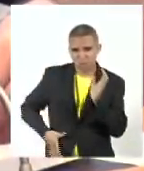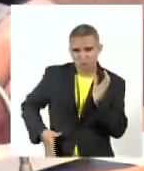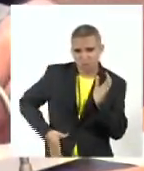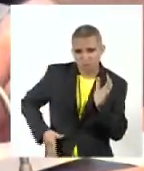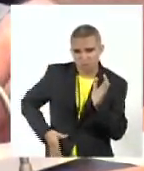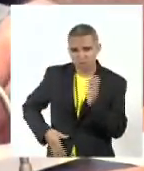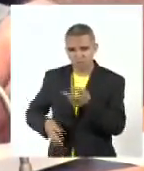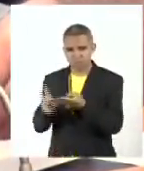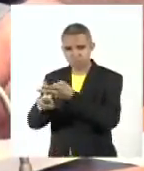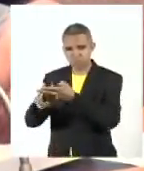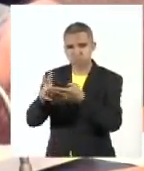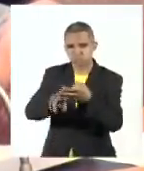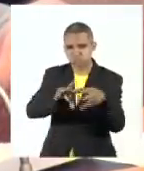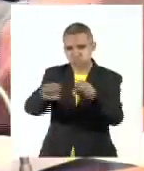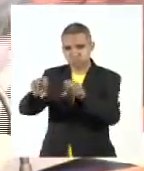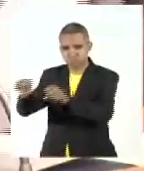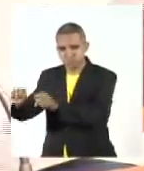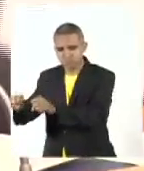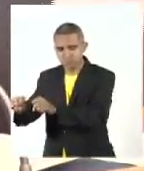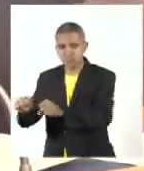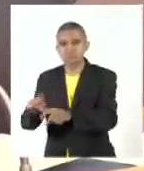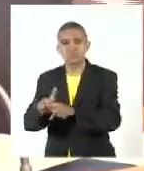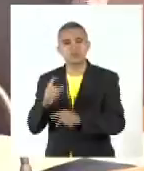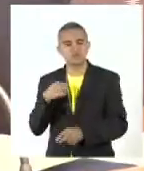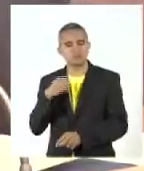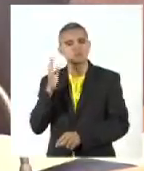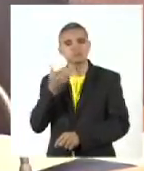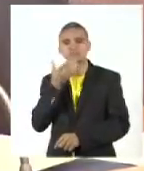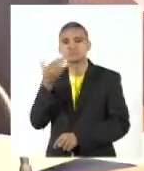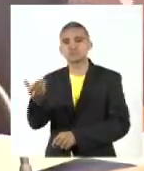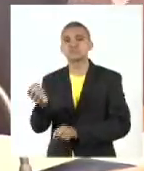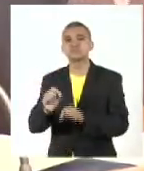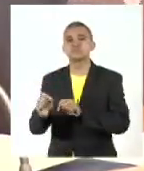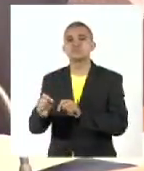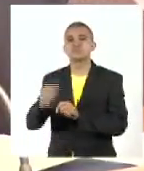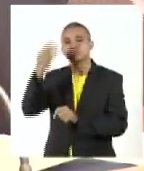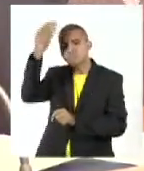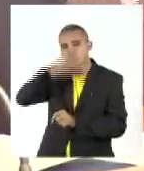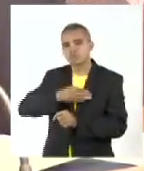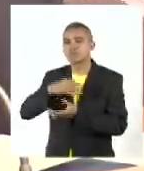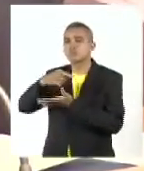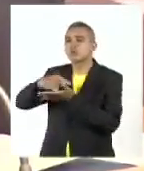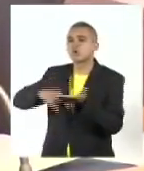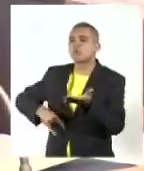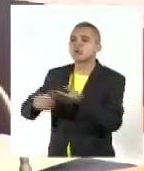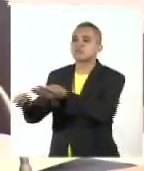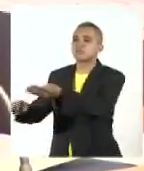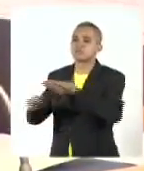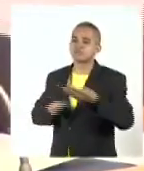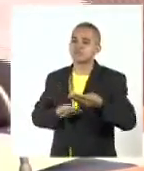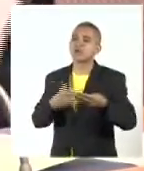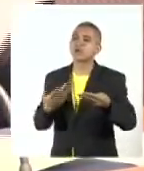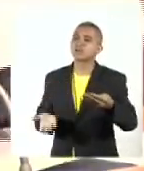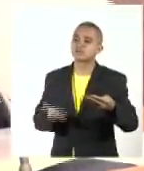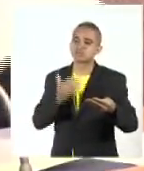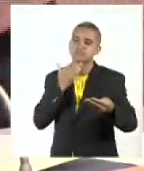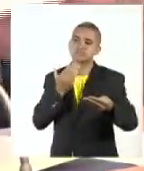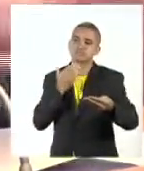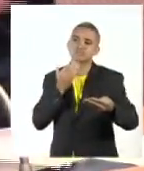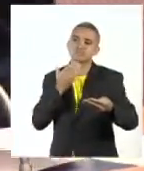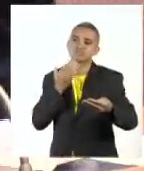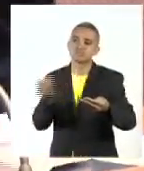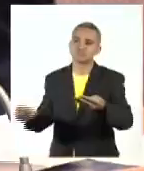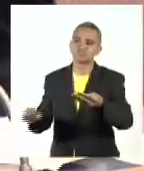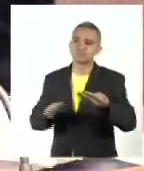esses dados e ninguém não consegue. Mas no governo virtual aparece. Quando a gente precisa, quando é para poder mascarar alguma coisa, eles